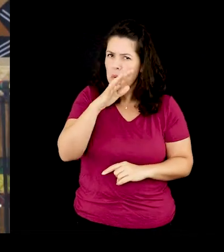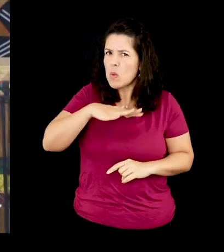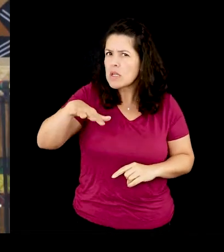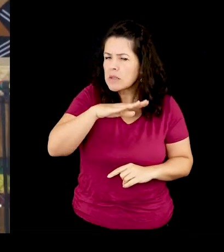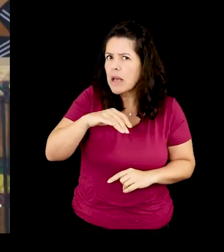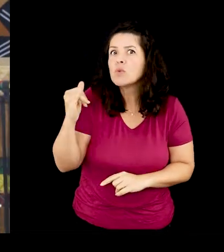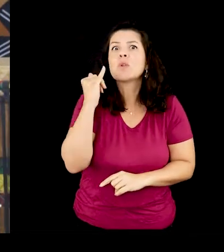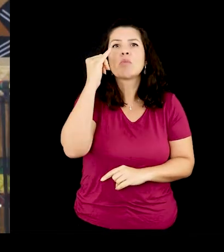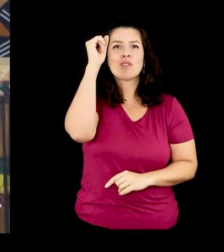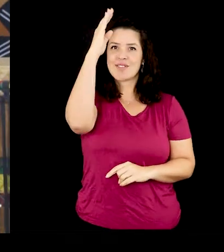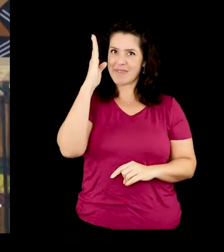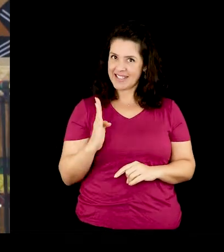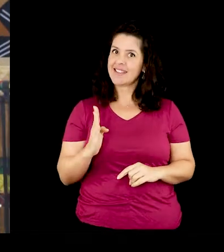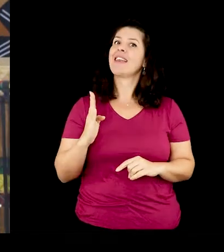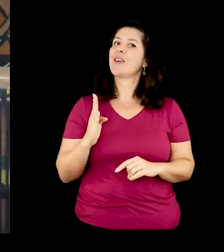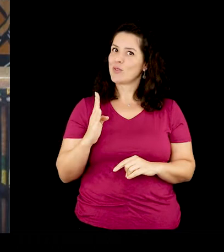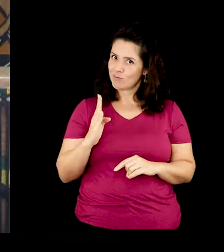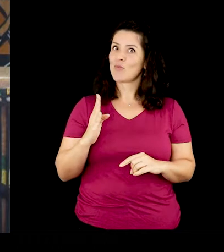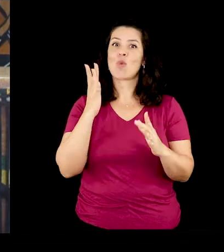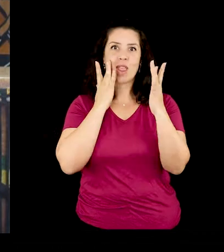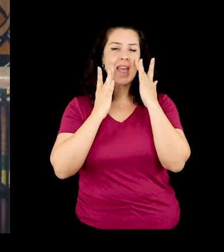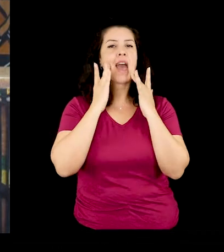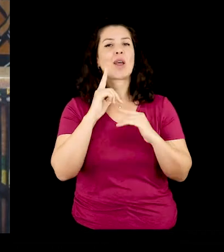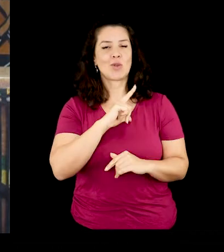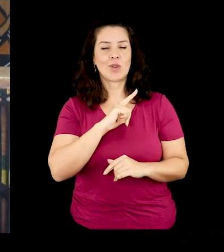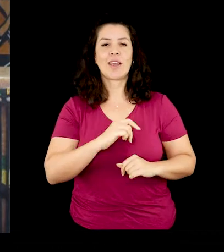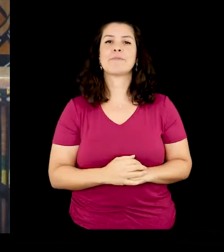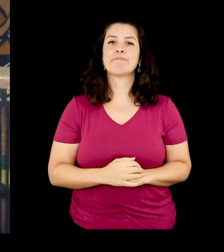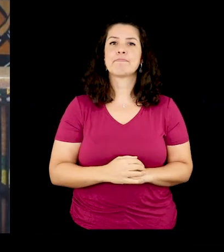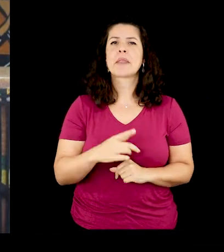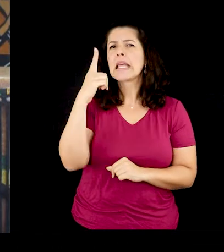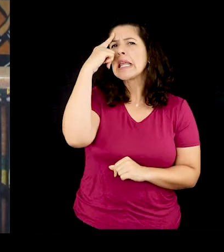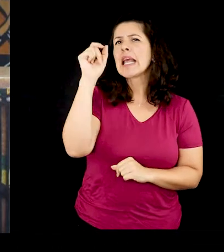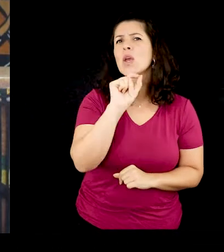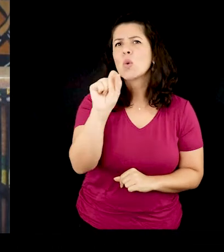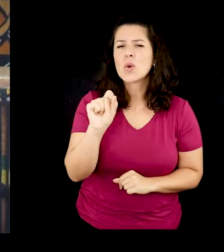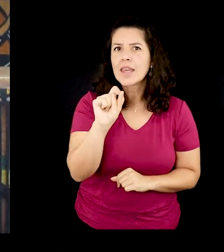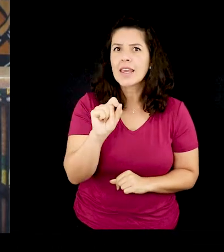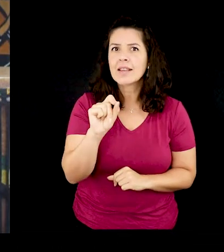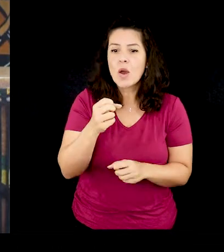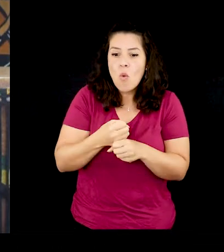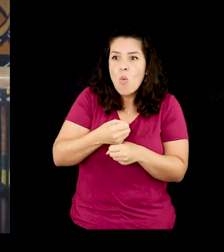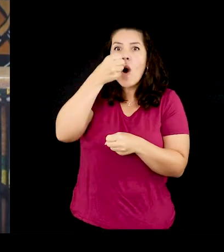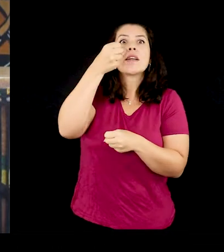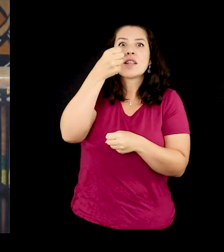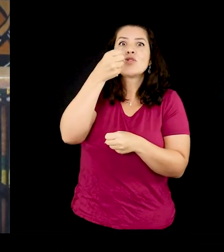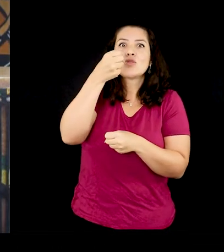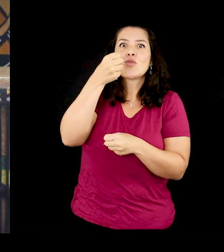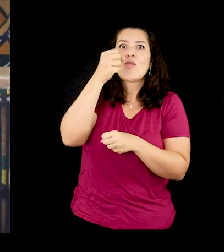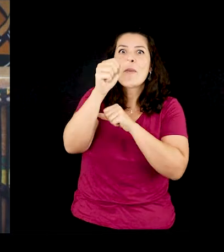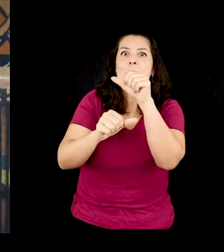importante para o teatro brasileiro. A nossa ideia é transformar um guarda-chuva em